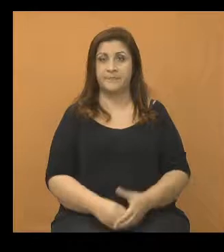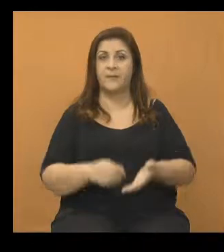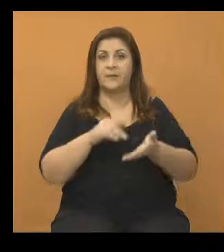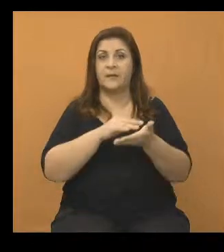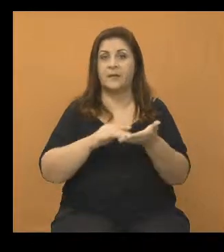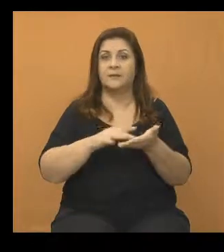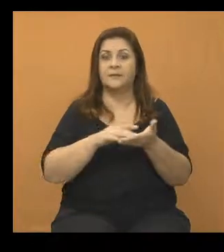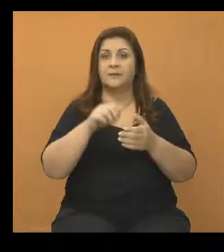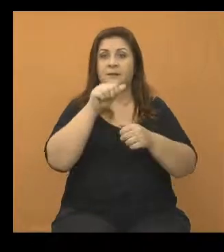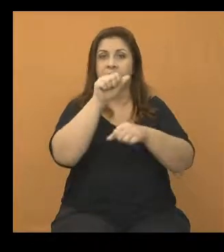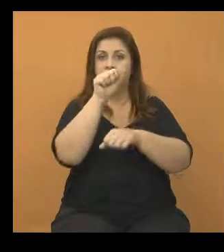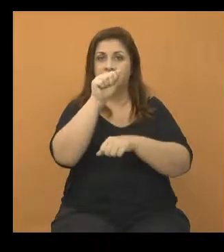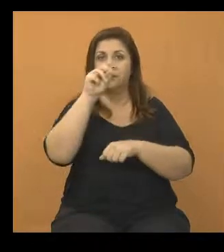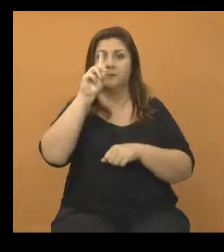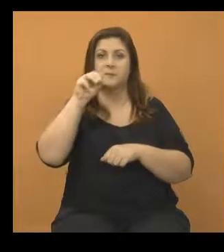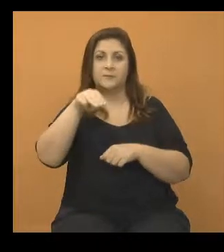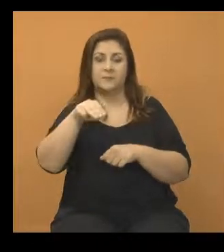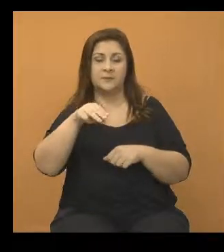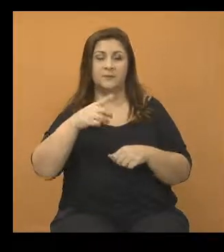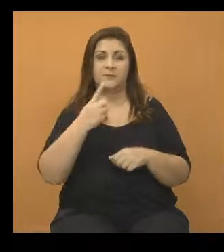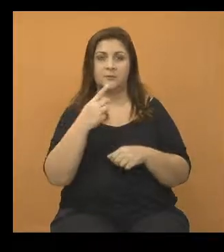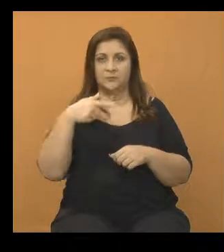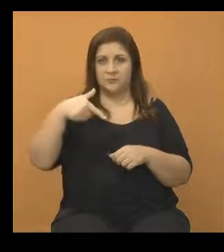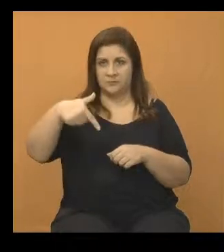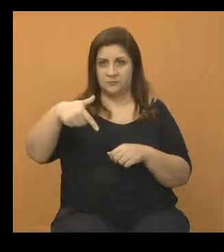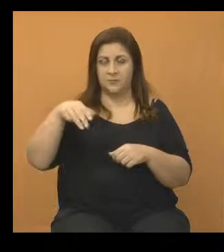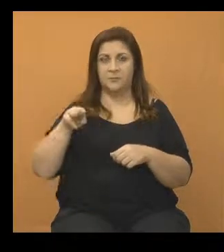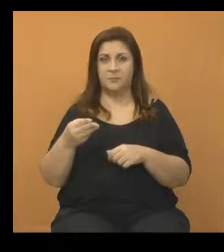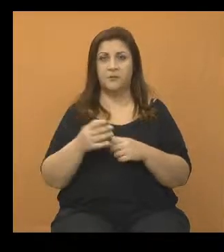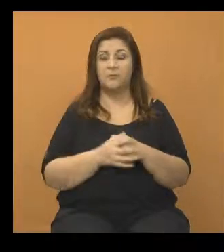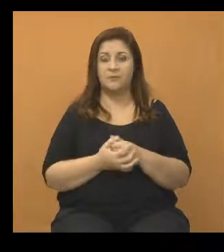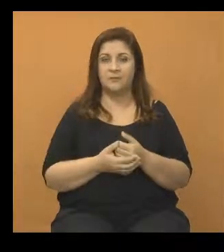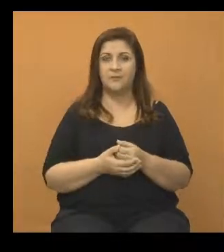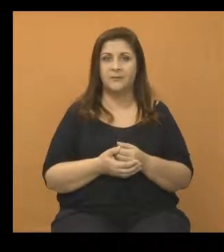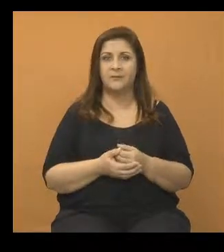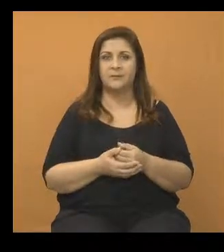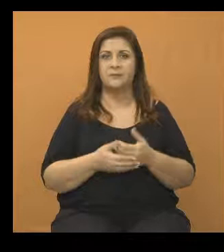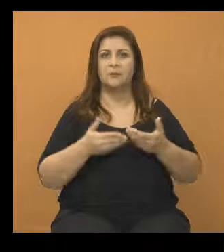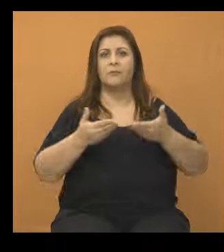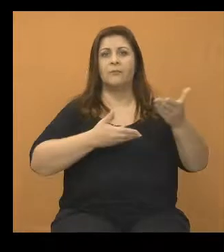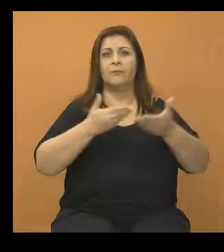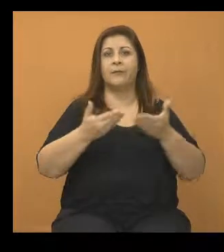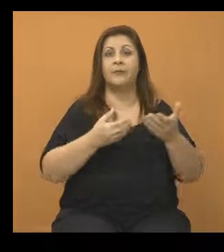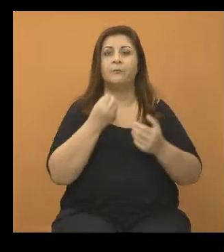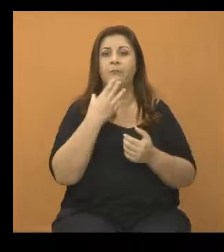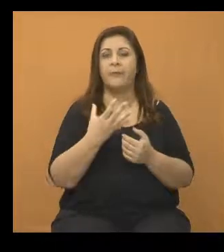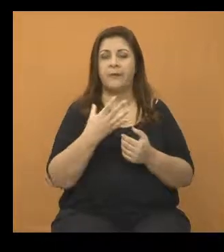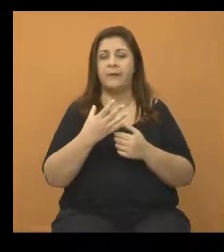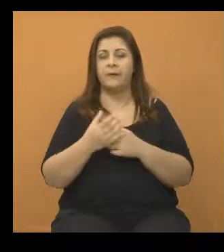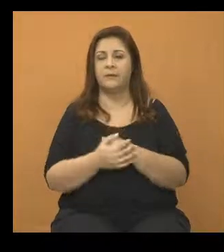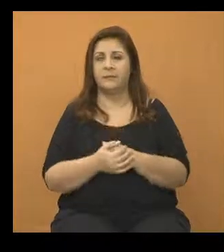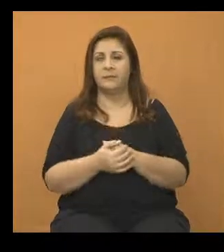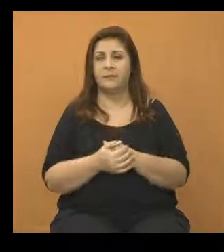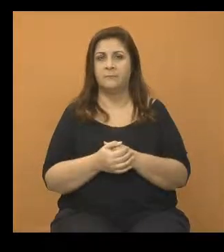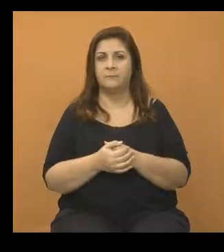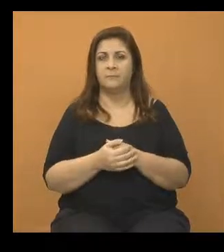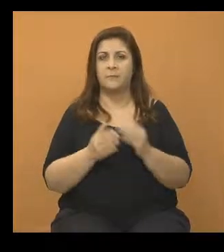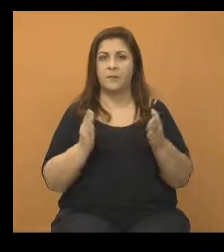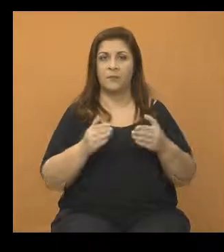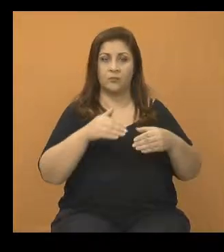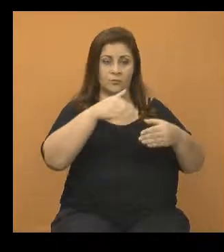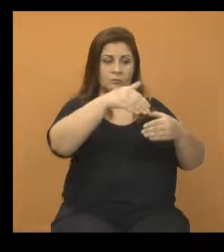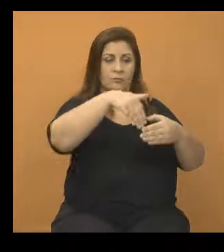Secretaria de Administração, 17 milhões, melhora do atendimento e construção do arquivo público. Né? O arquivo público hoje